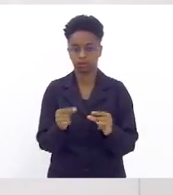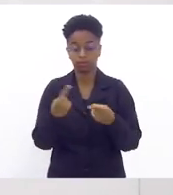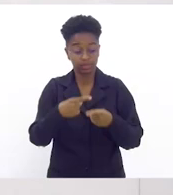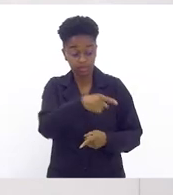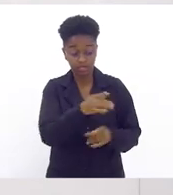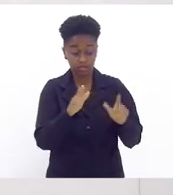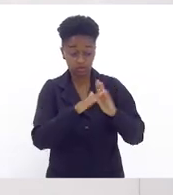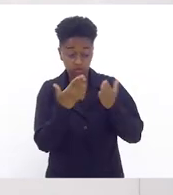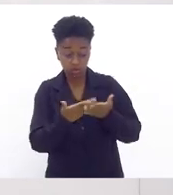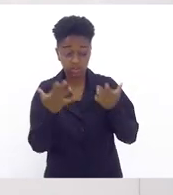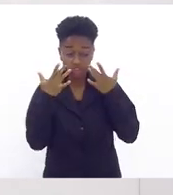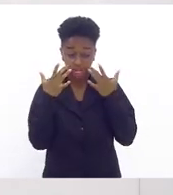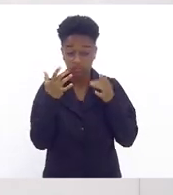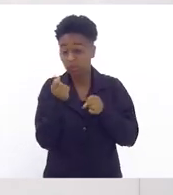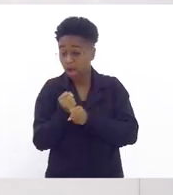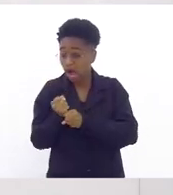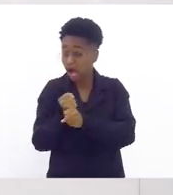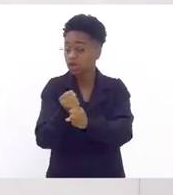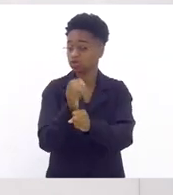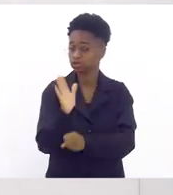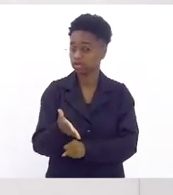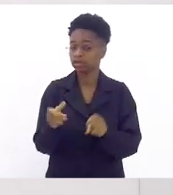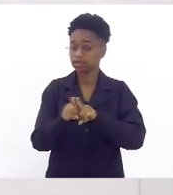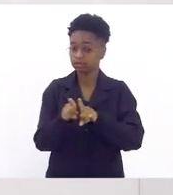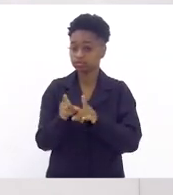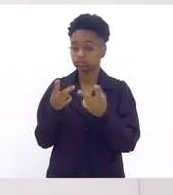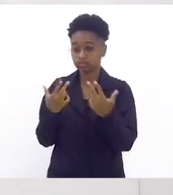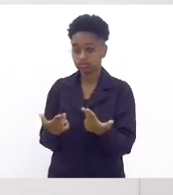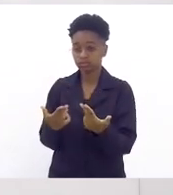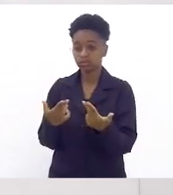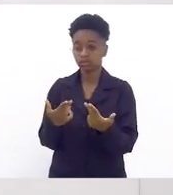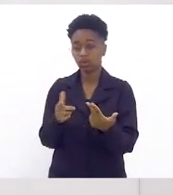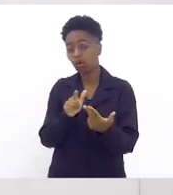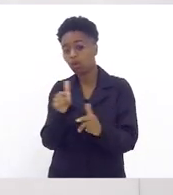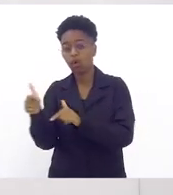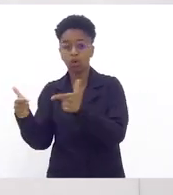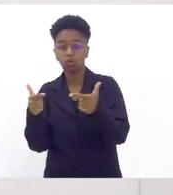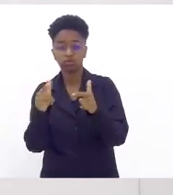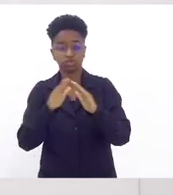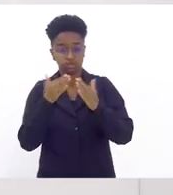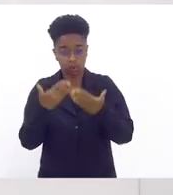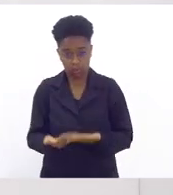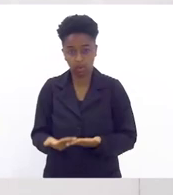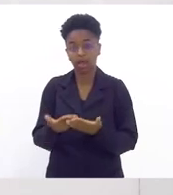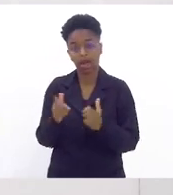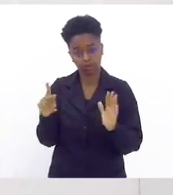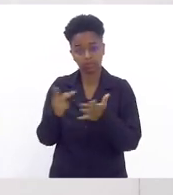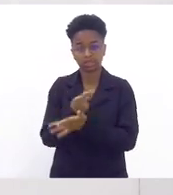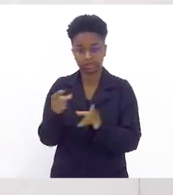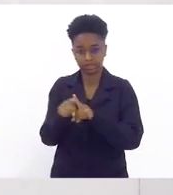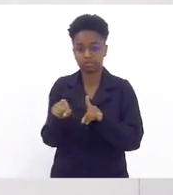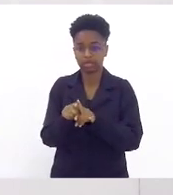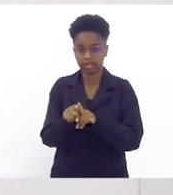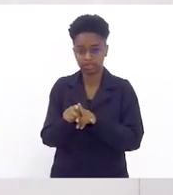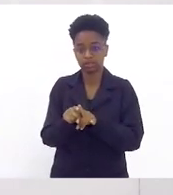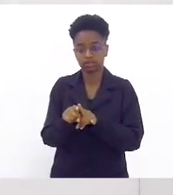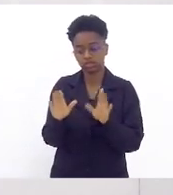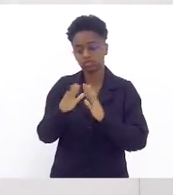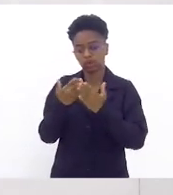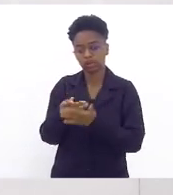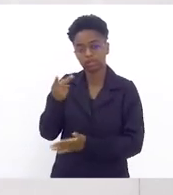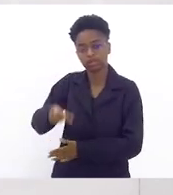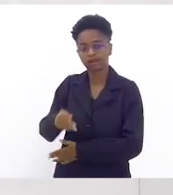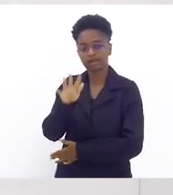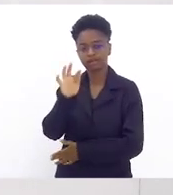de teatro Centenária assim como a assim como os erj assim como Oscar Tenório Assim como as demais redes da as escolas da Faetec